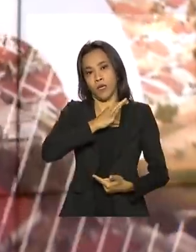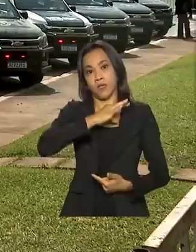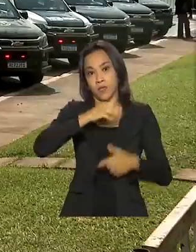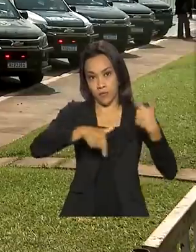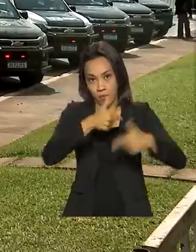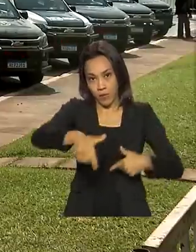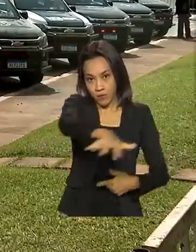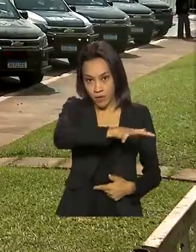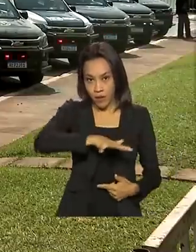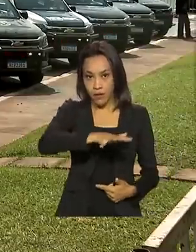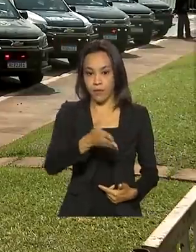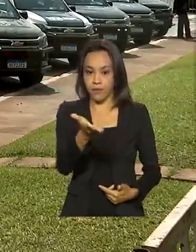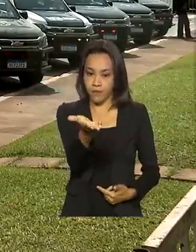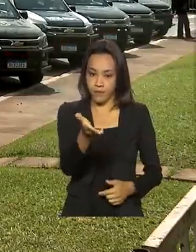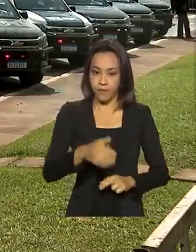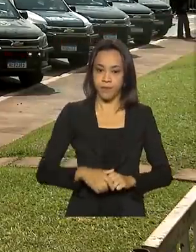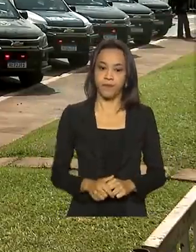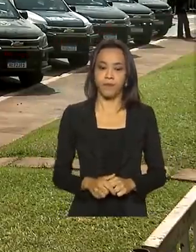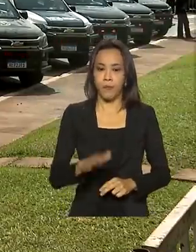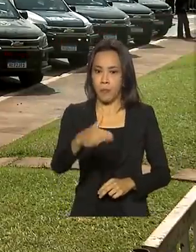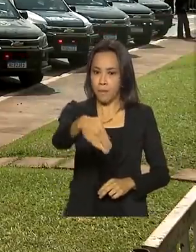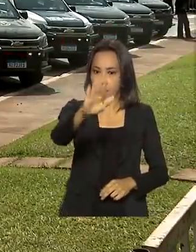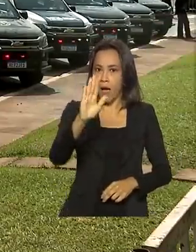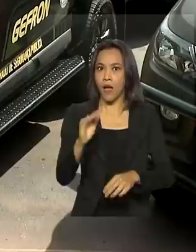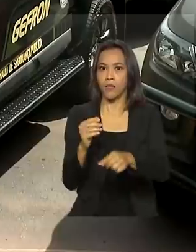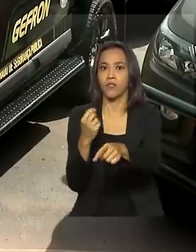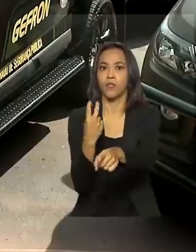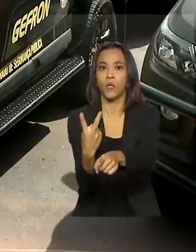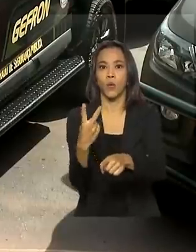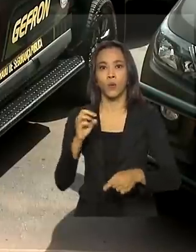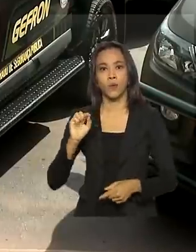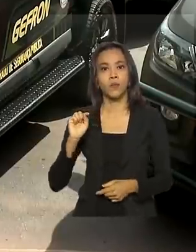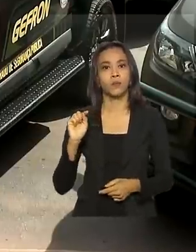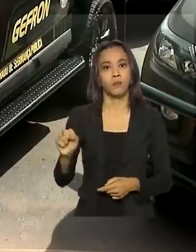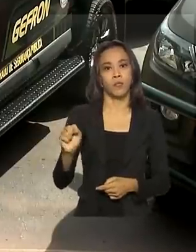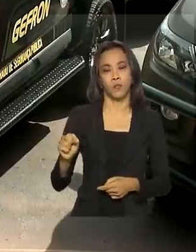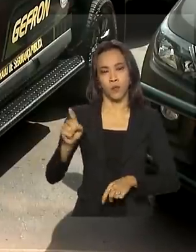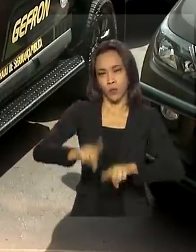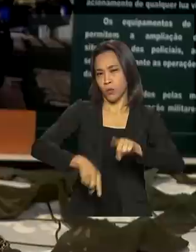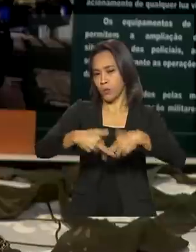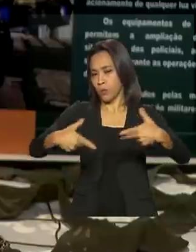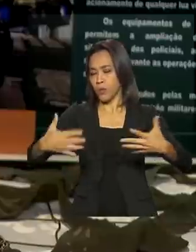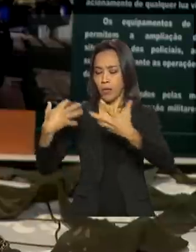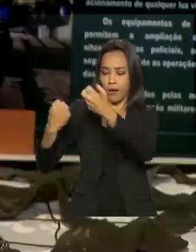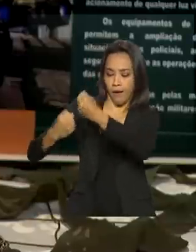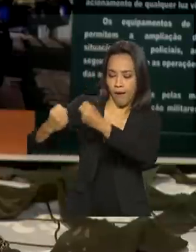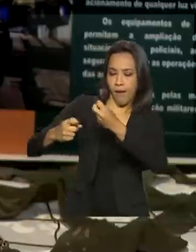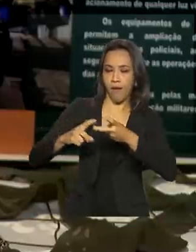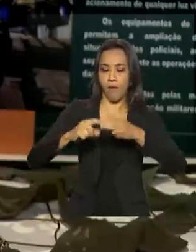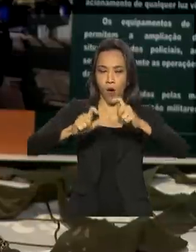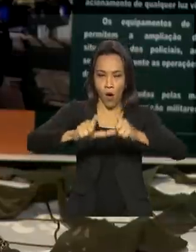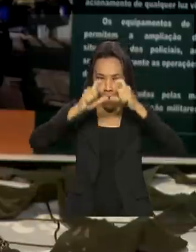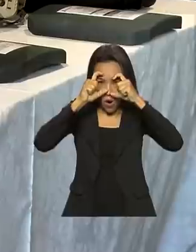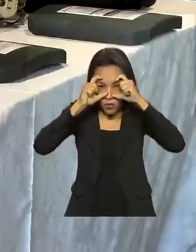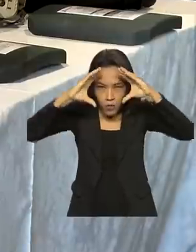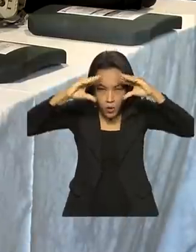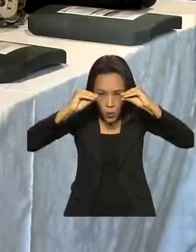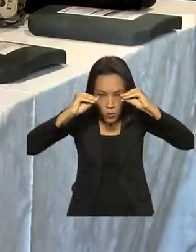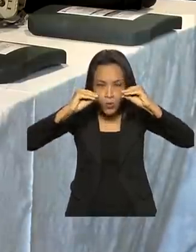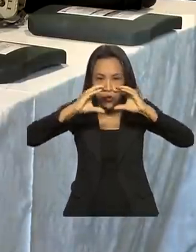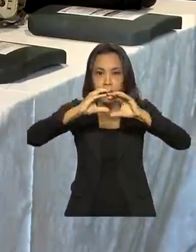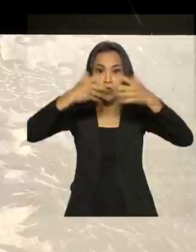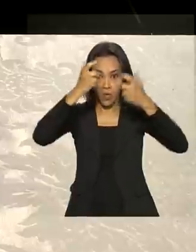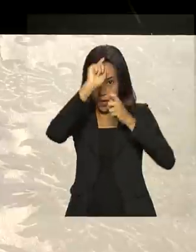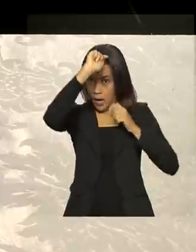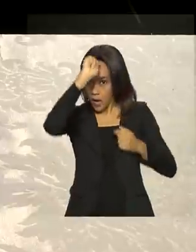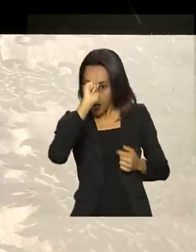regiões são mais de 2000 equipamentos entre viaturas óculos de visão noturna